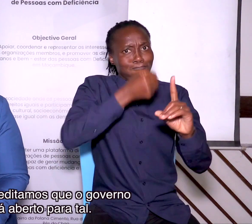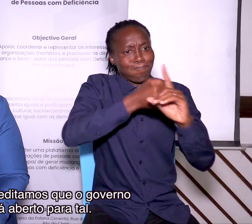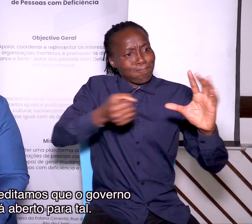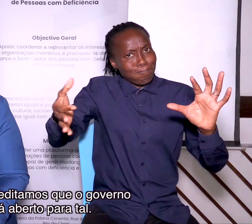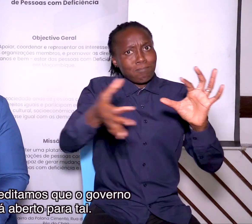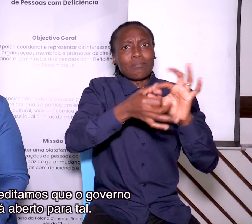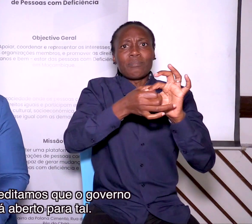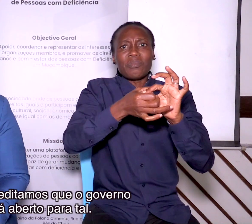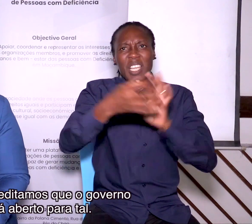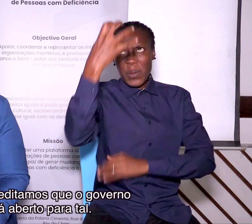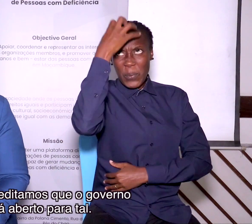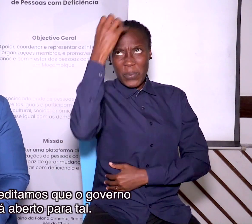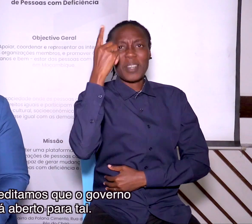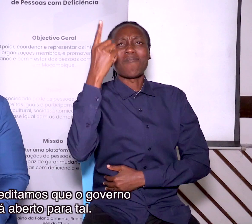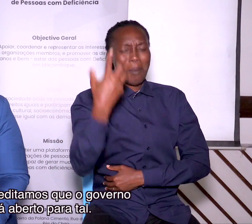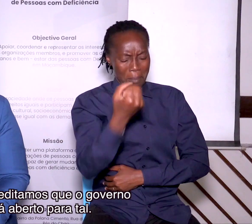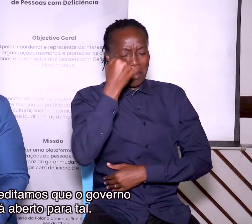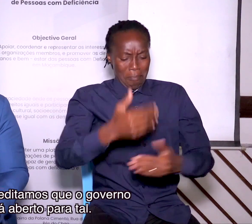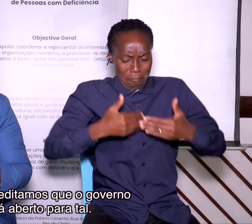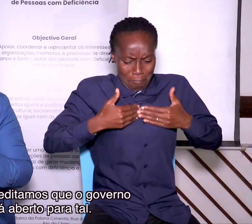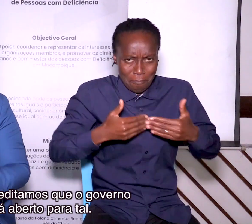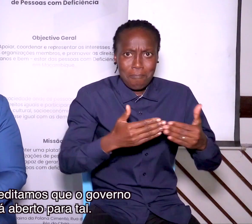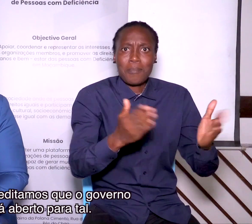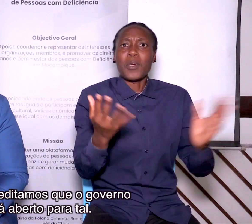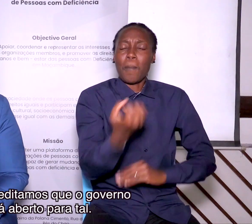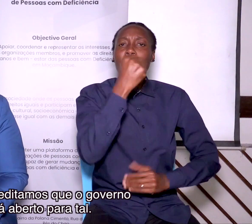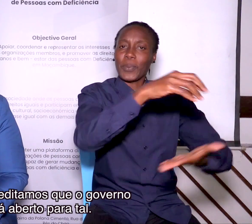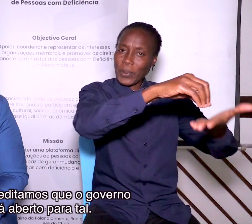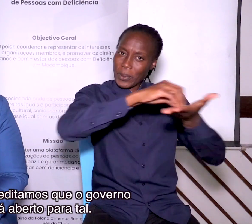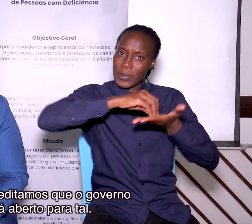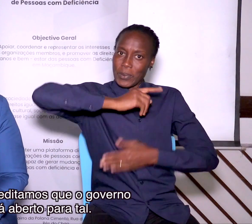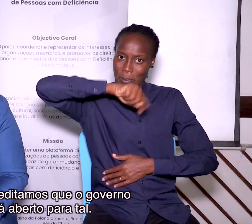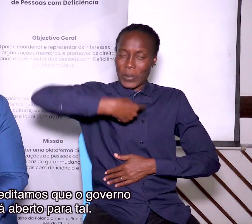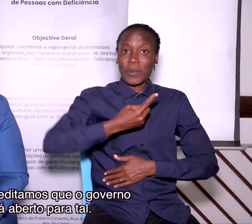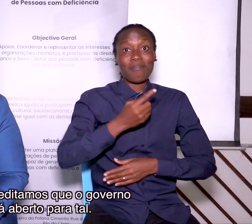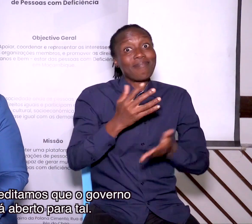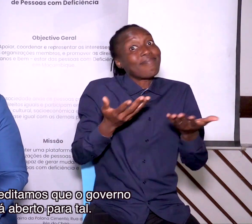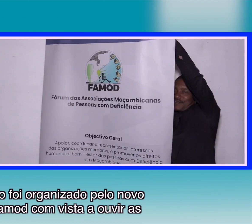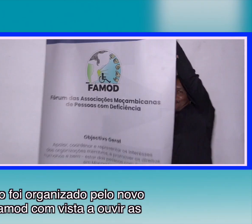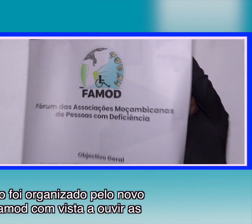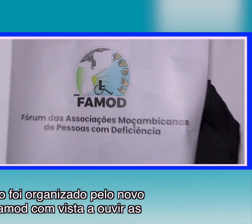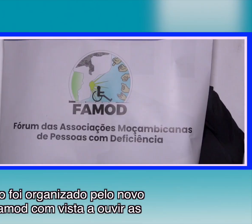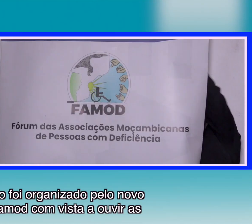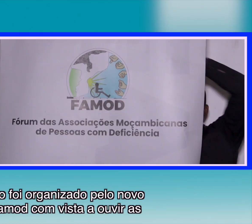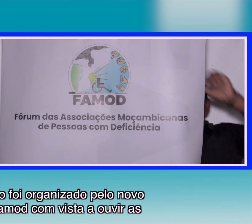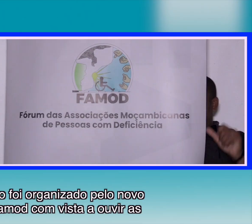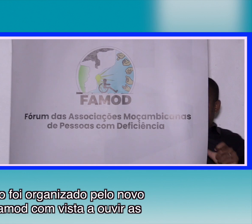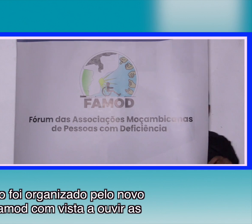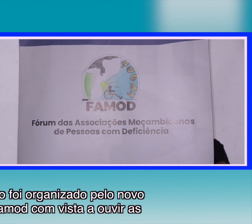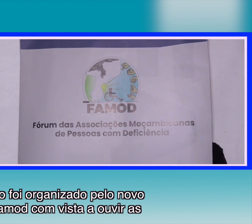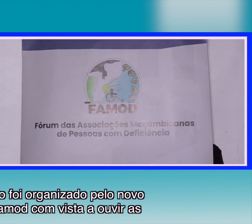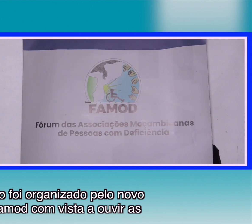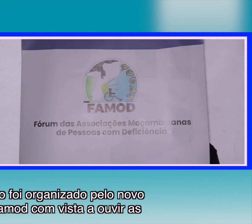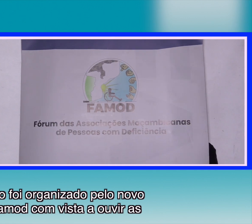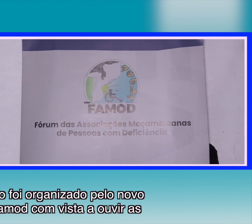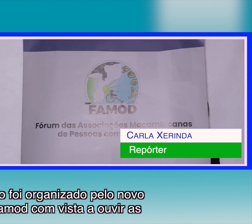governo está aberto para tal. Acreditamos, só no futuro é que poderemos dizer se... Este encontro foi organizado